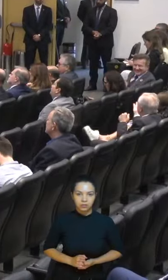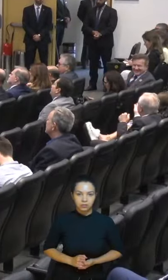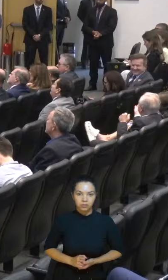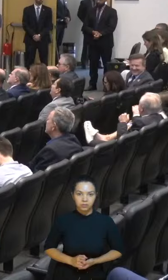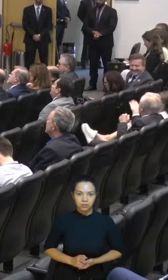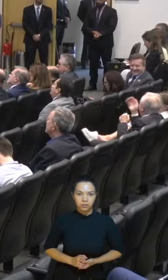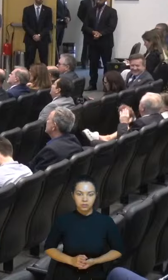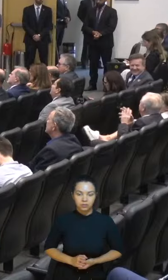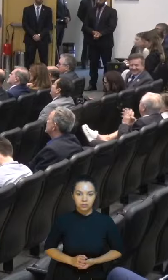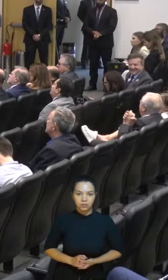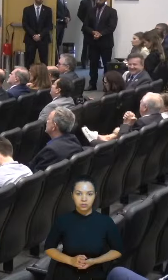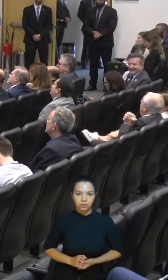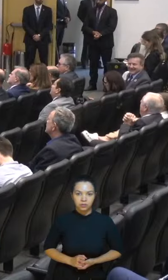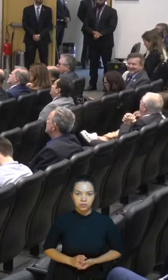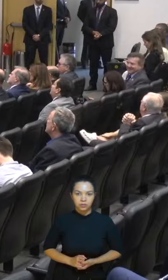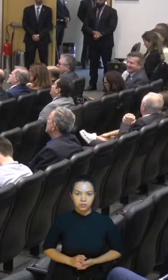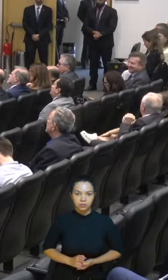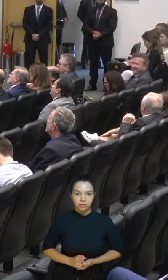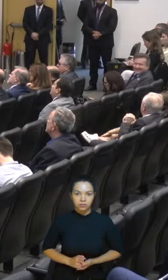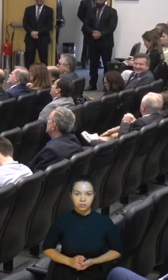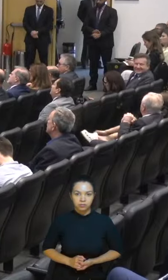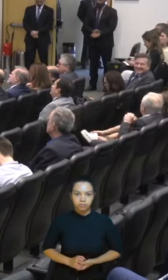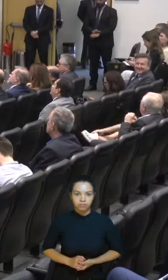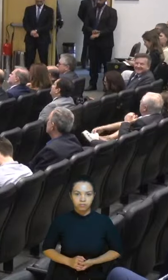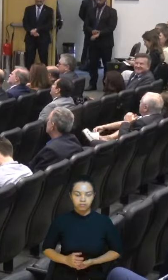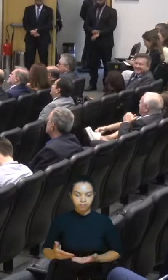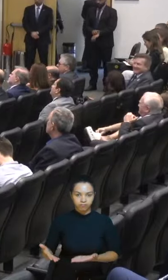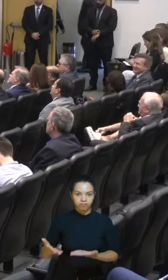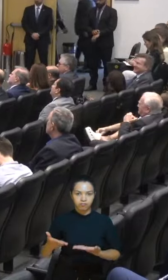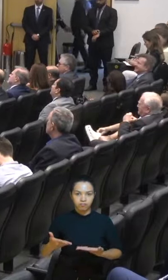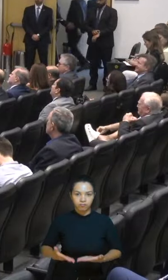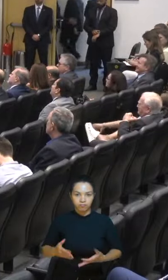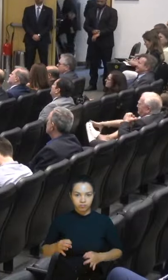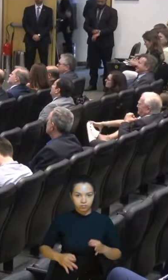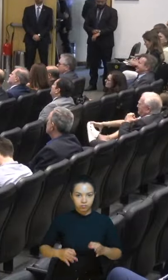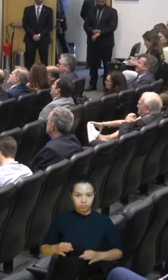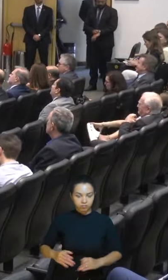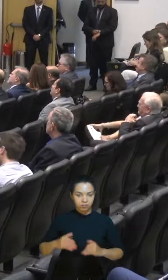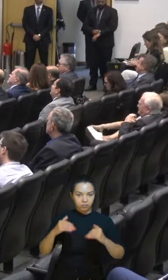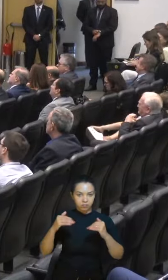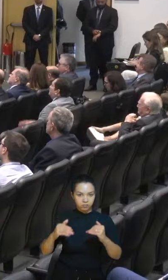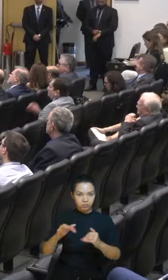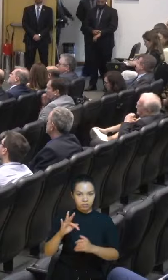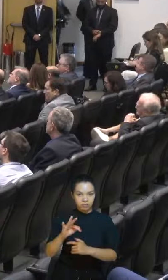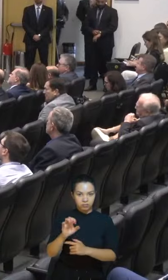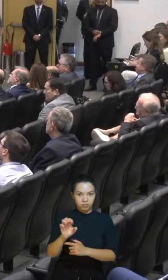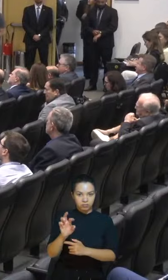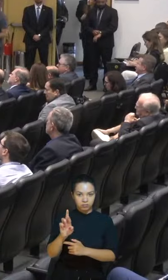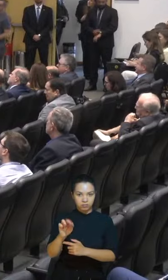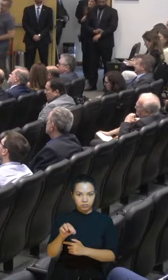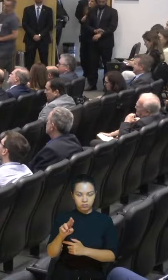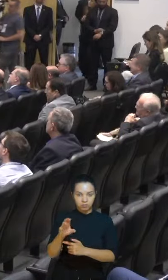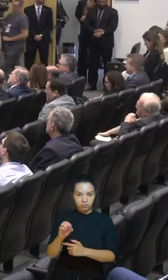obrigado convido para fazer uso da palavra o desembargador Fernando quadro da Silva